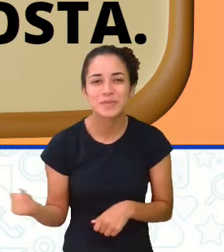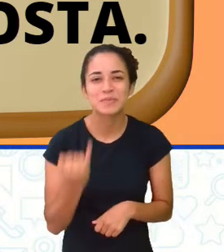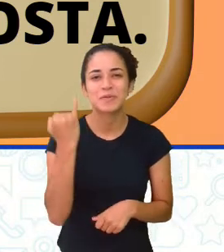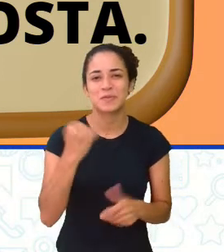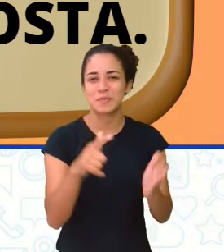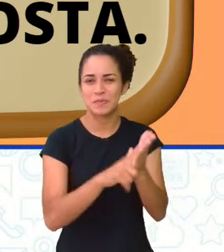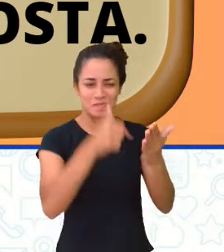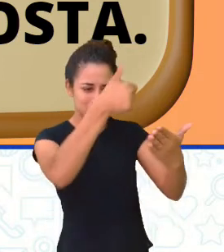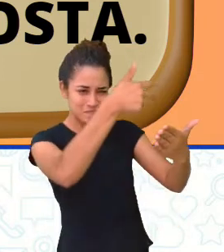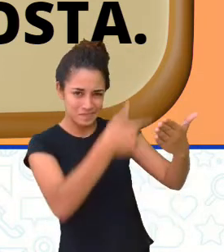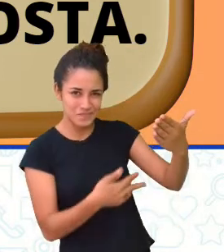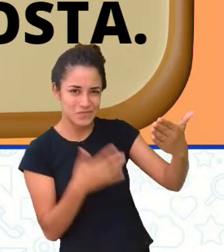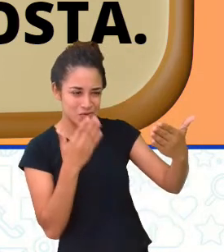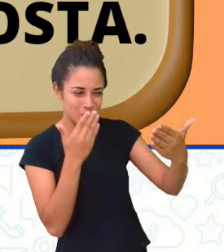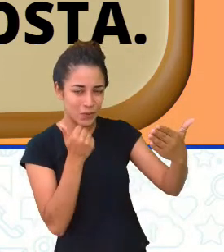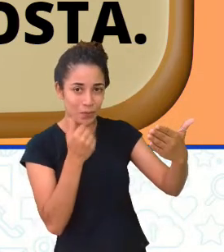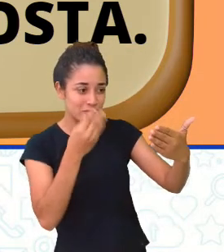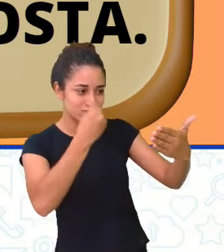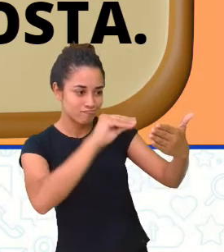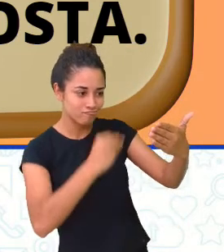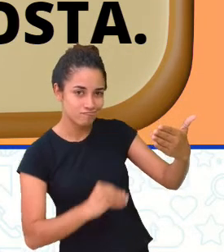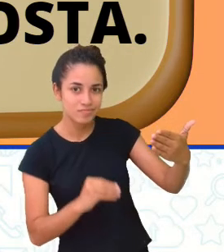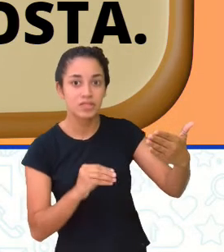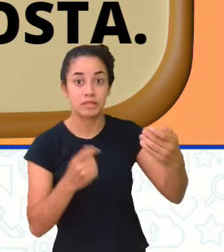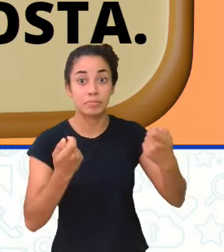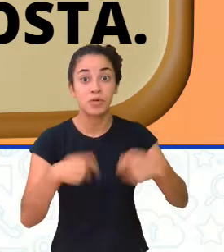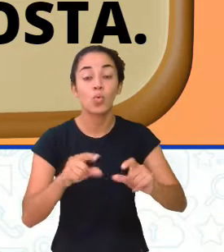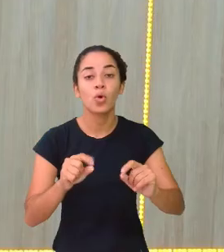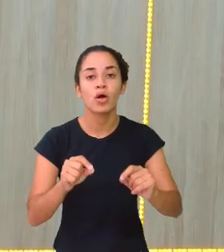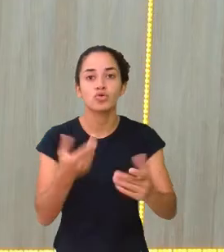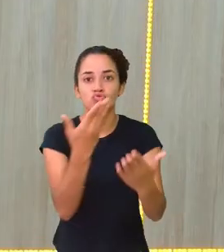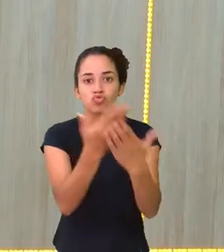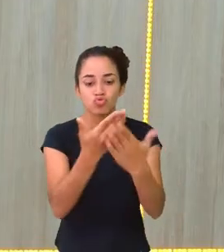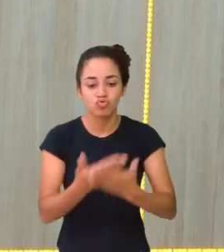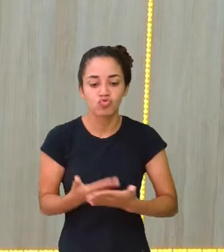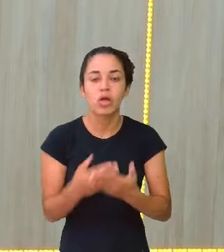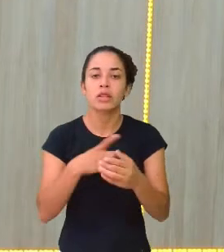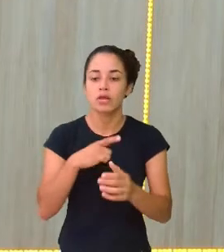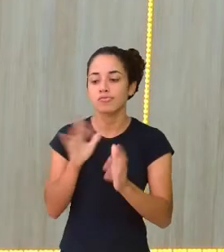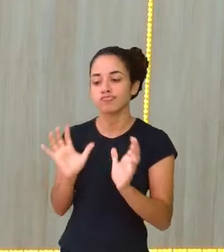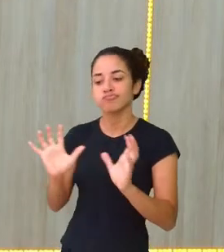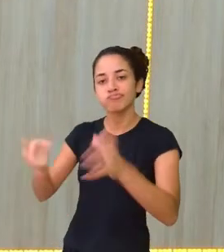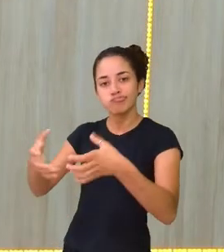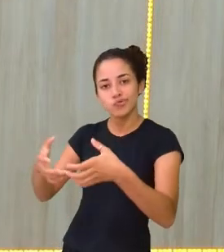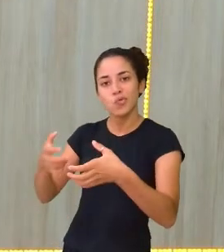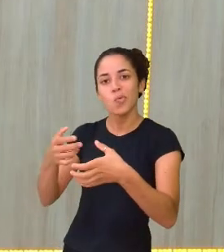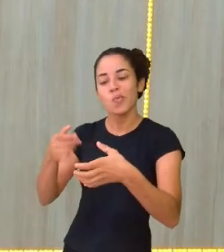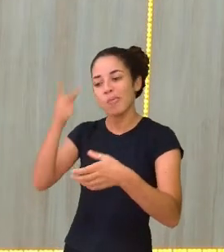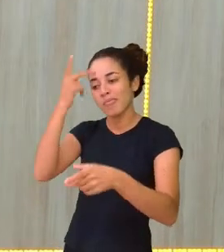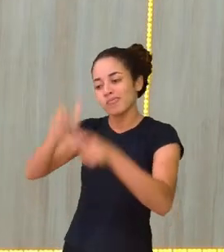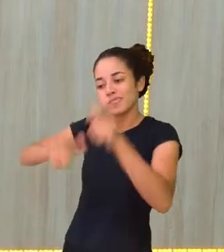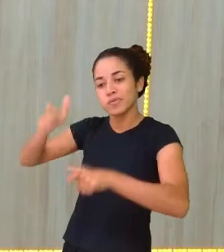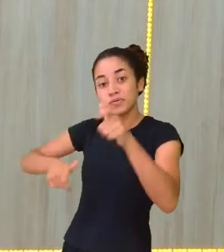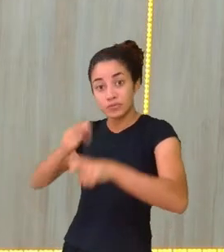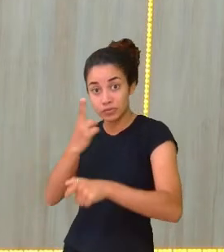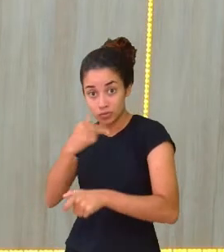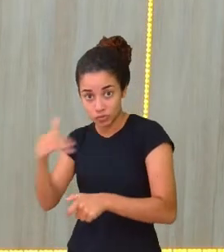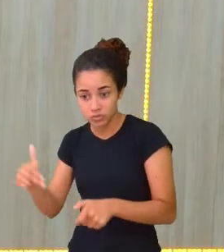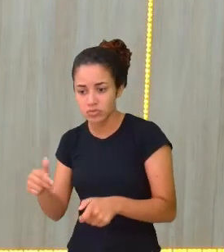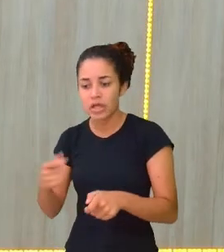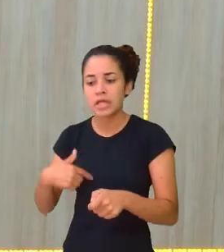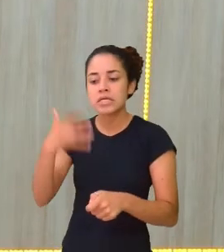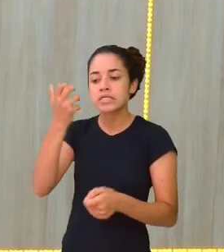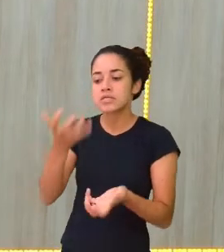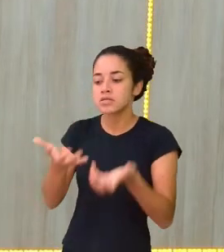nossa escola, ele é feito através de um estudo. Tem um grupo de nutricionistas que vão ver que alimento está sendo servido a